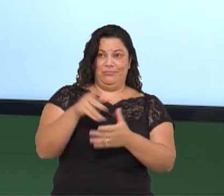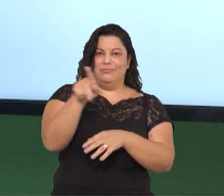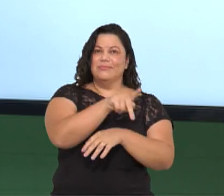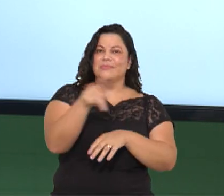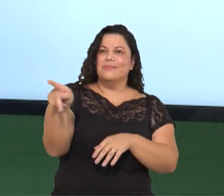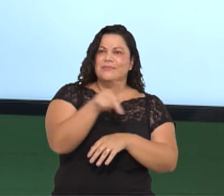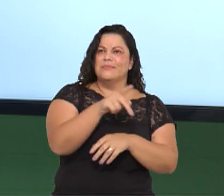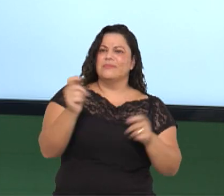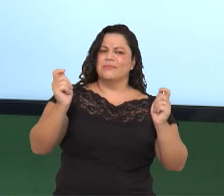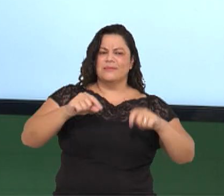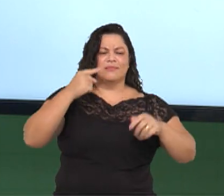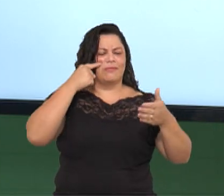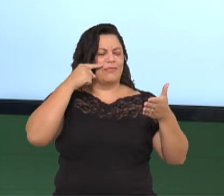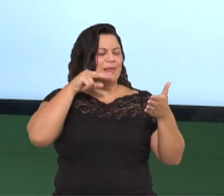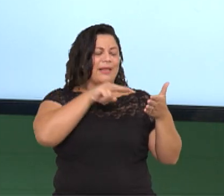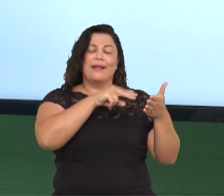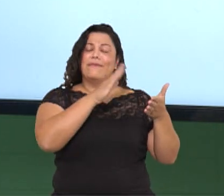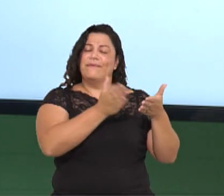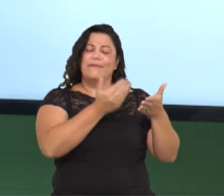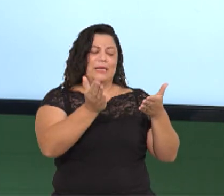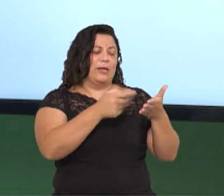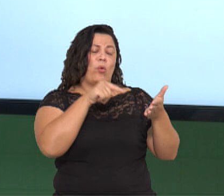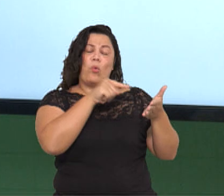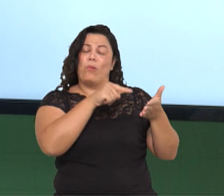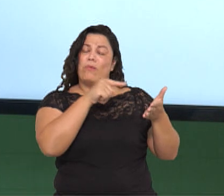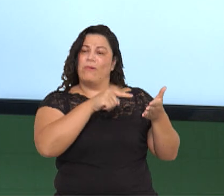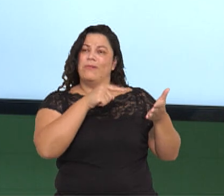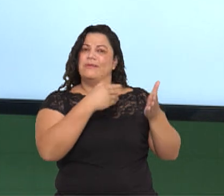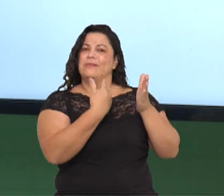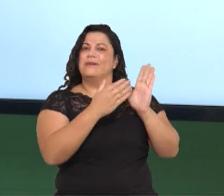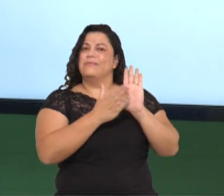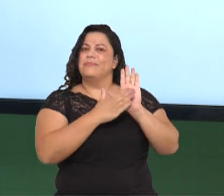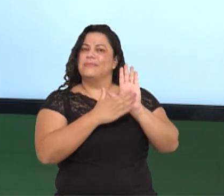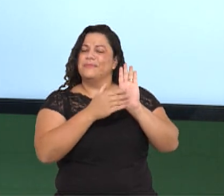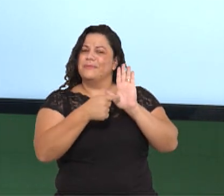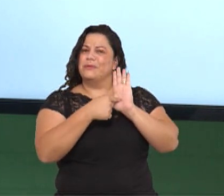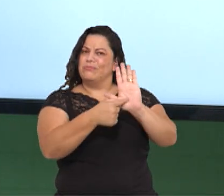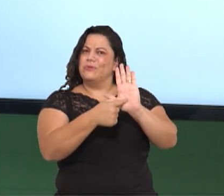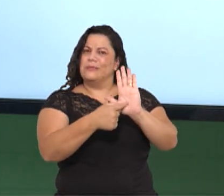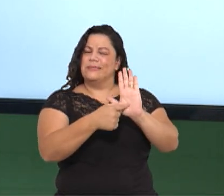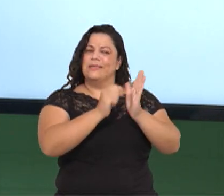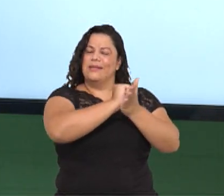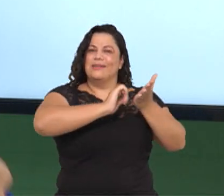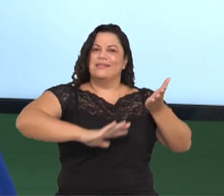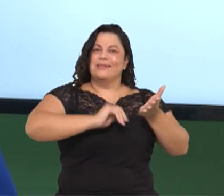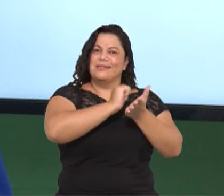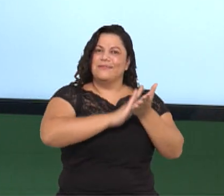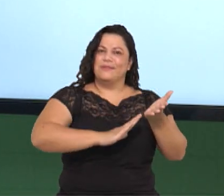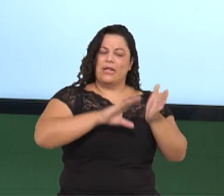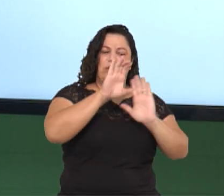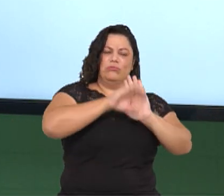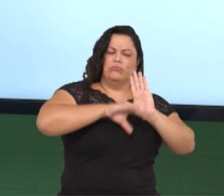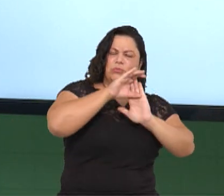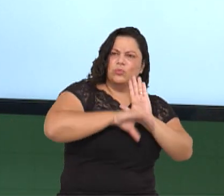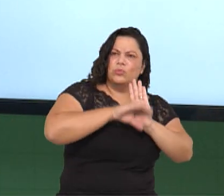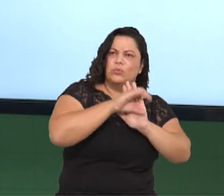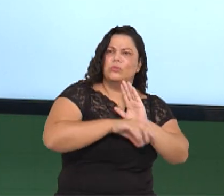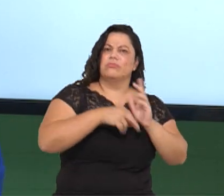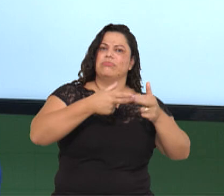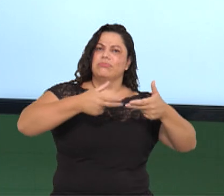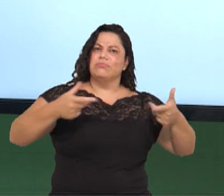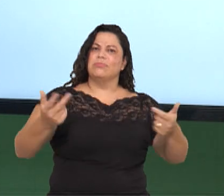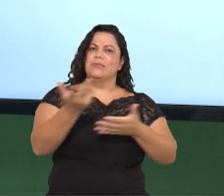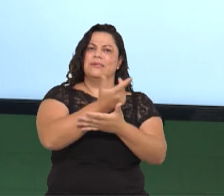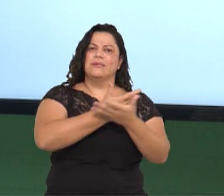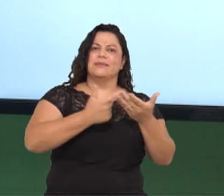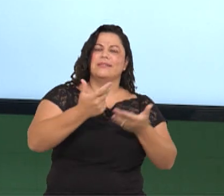professor vai querer ver o caderno e você vai ver e vai mostrar para ela os exercícios, os conceitos, os desenhos